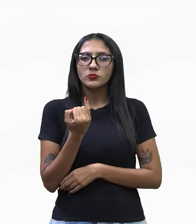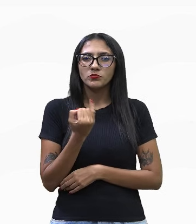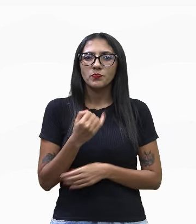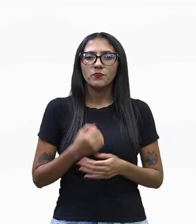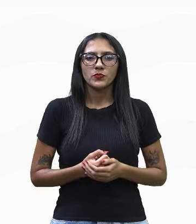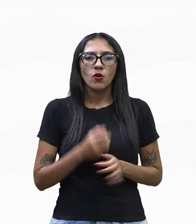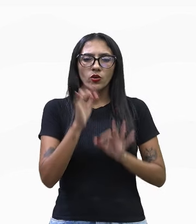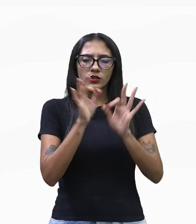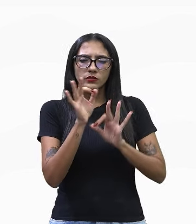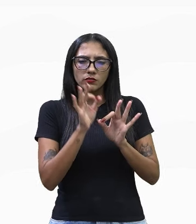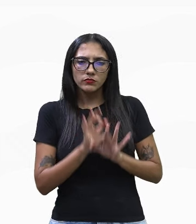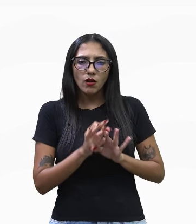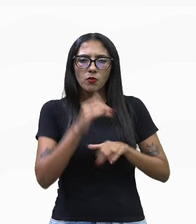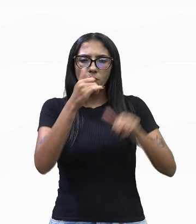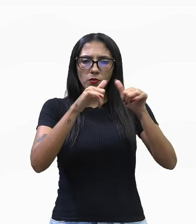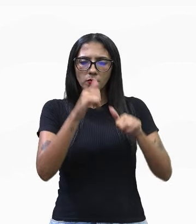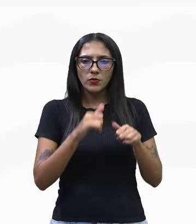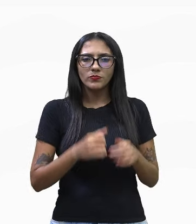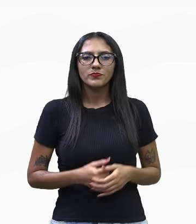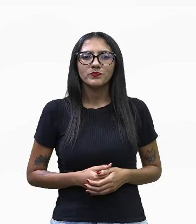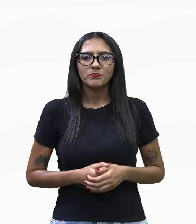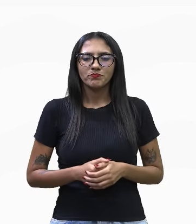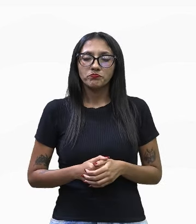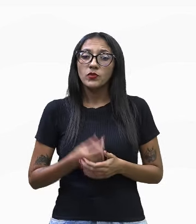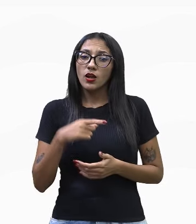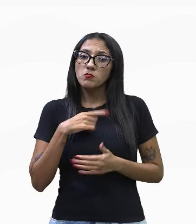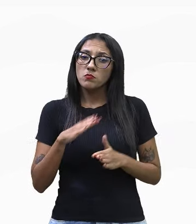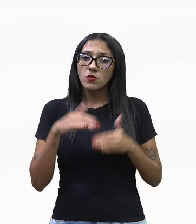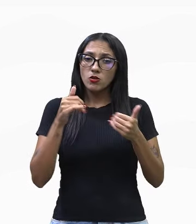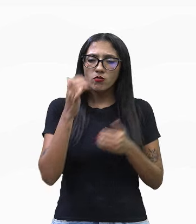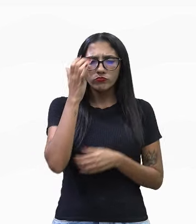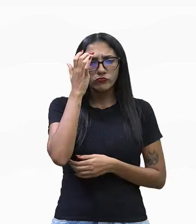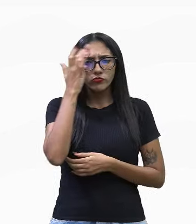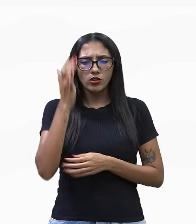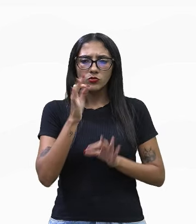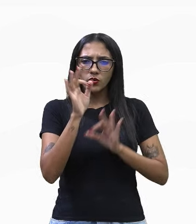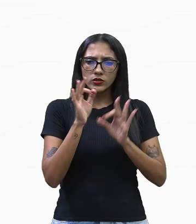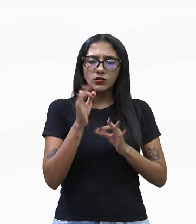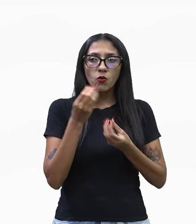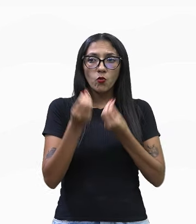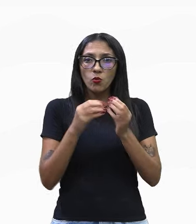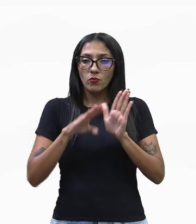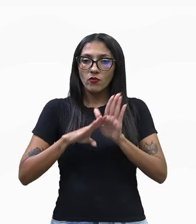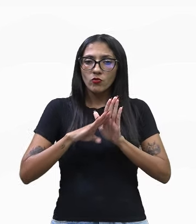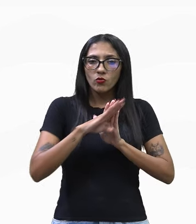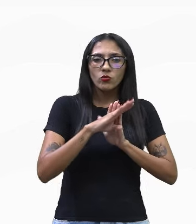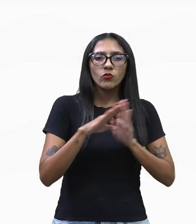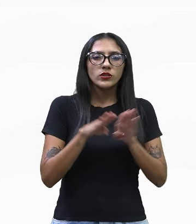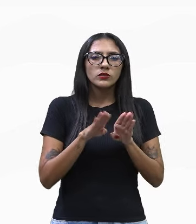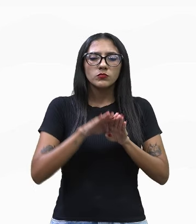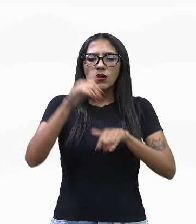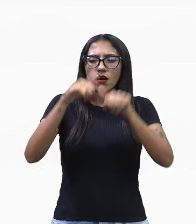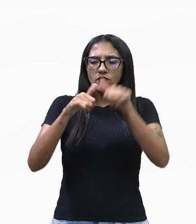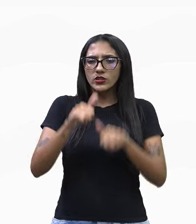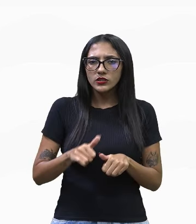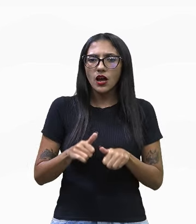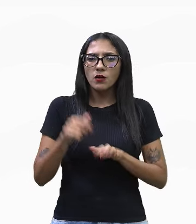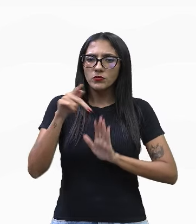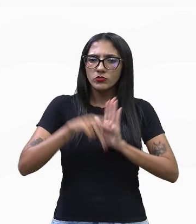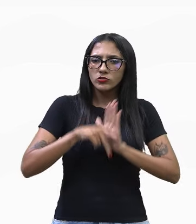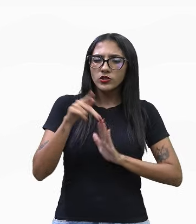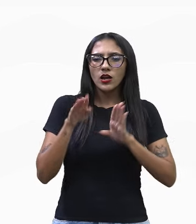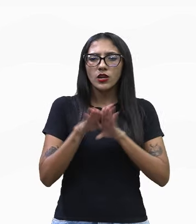e avaliação facilitam o monitoramento de progresso e a avaliação de políticas e programas ao